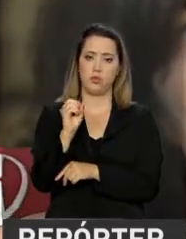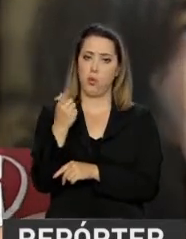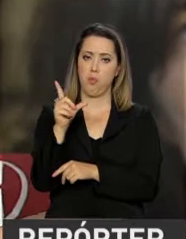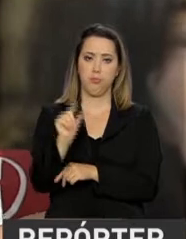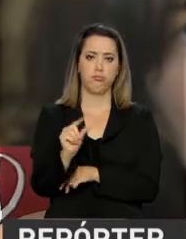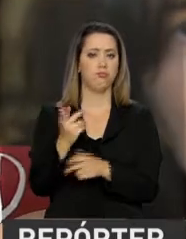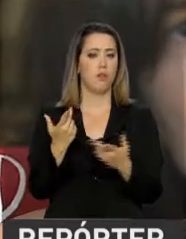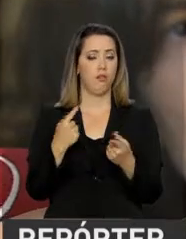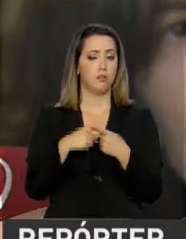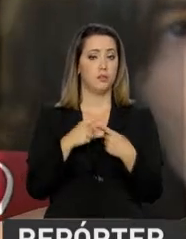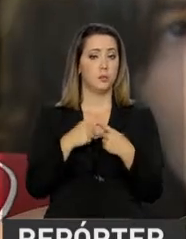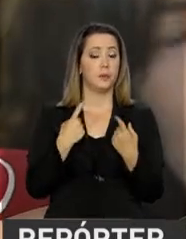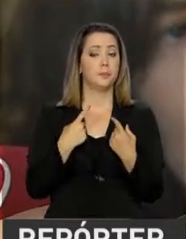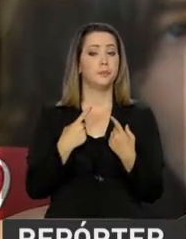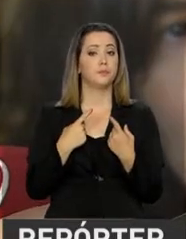porque